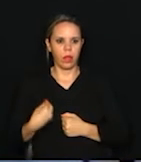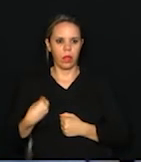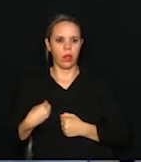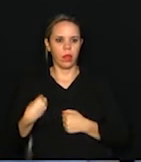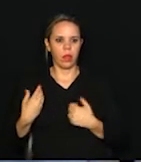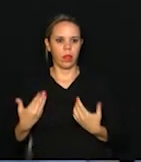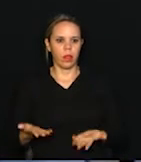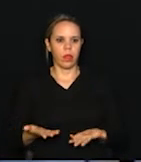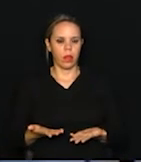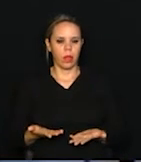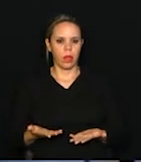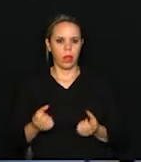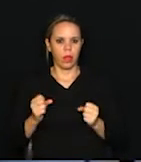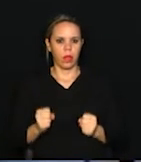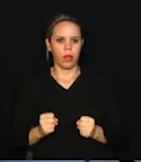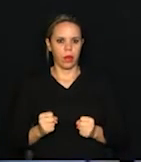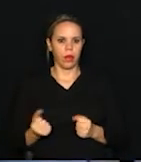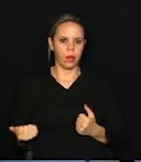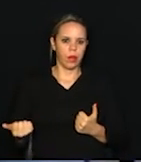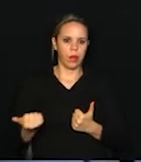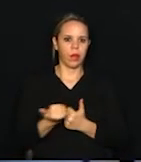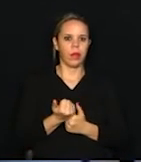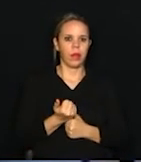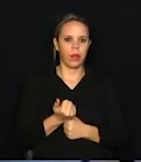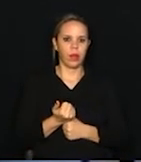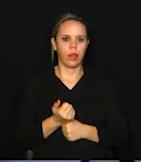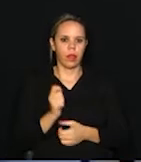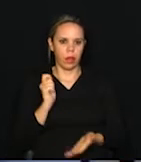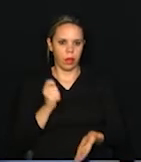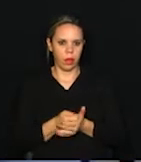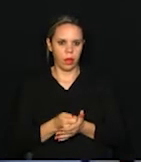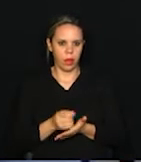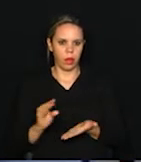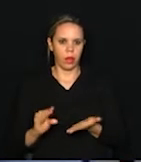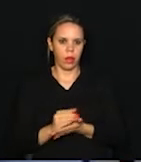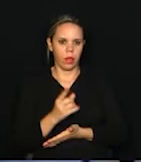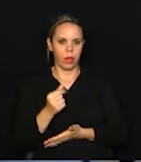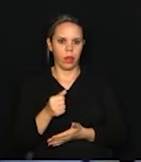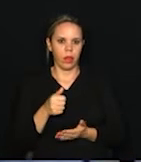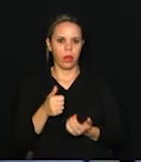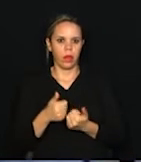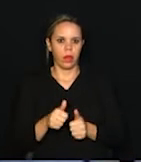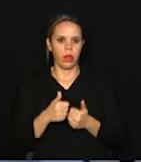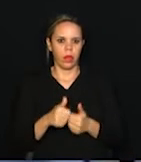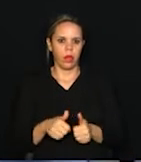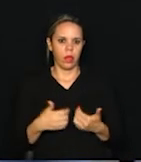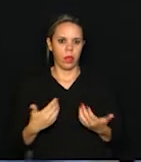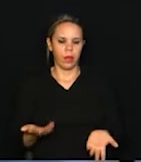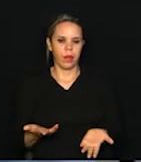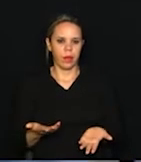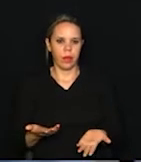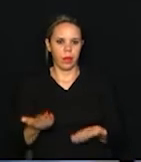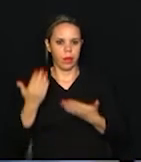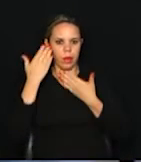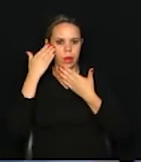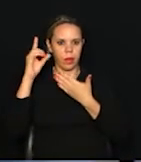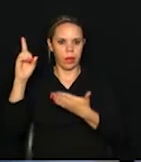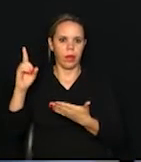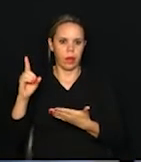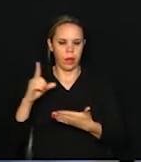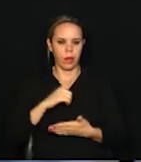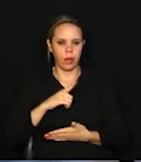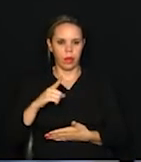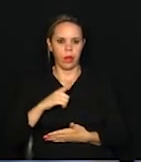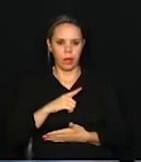vivendo, pudessem ser supridas pelos recursos que vêm da gestão do transporte. Então, graças a Deus, a gente tem